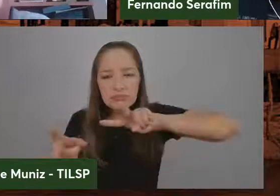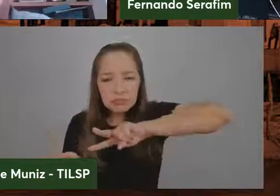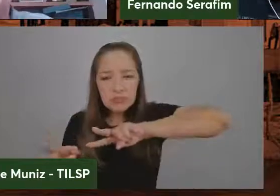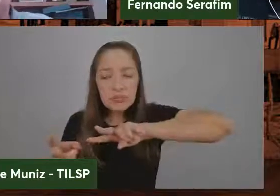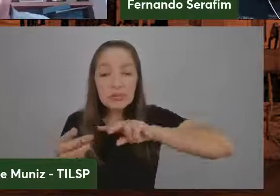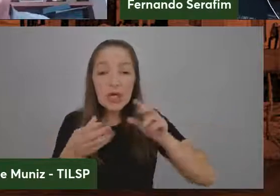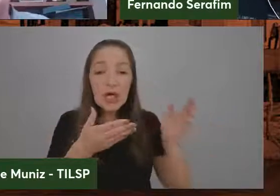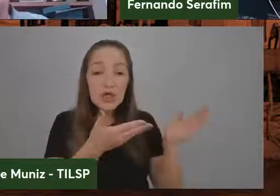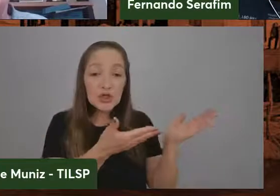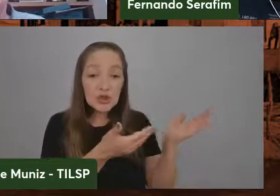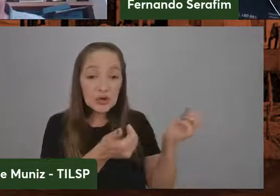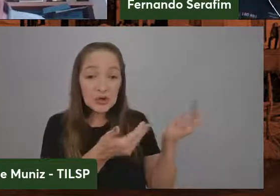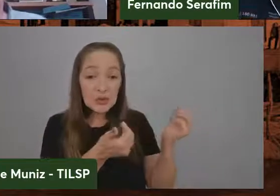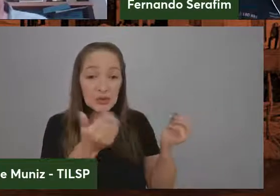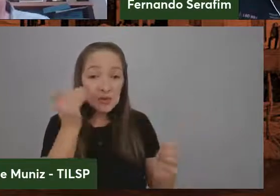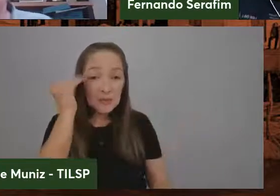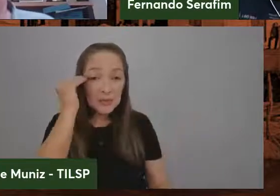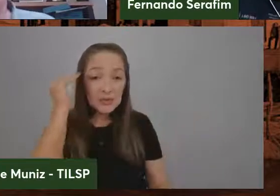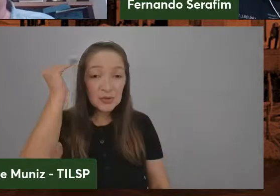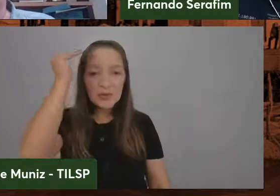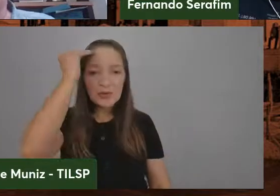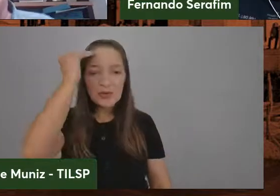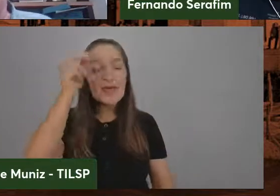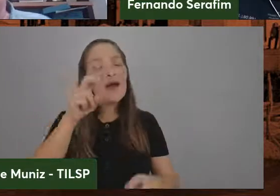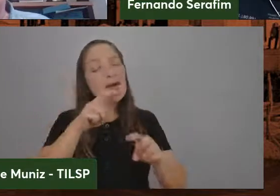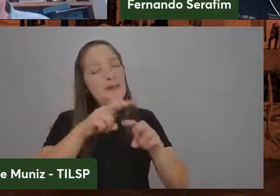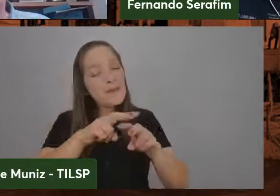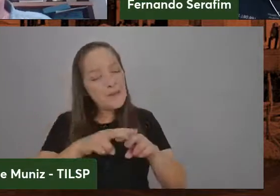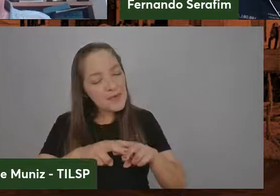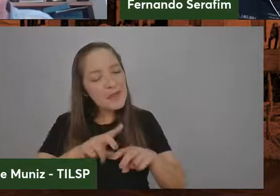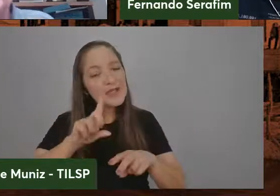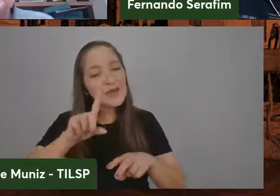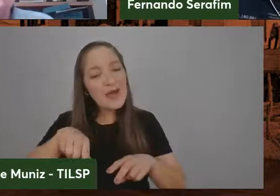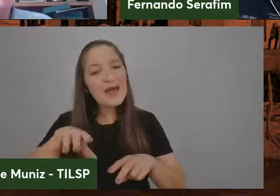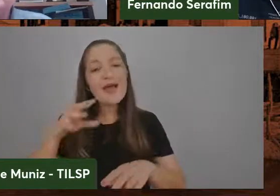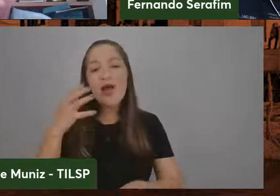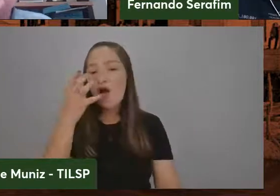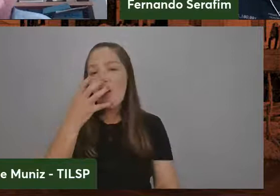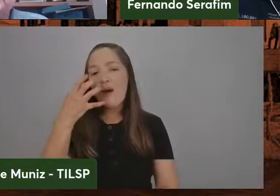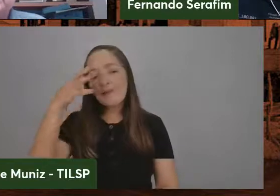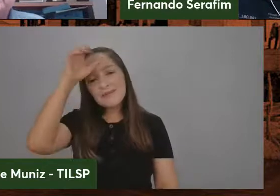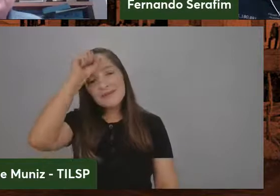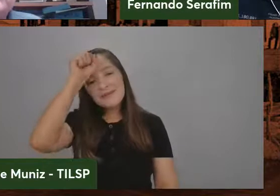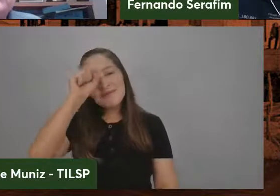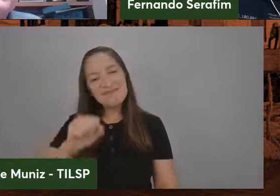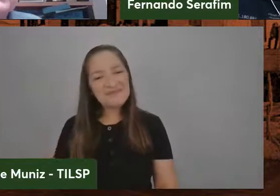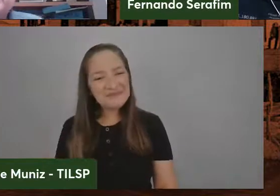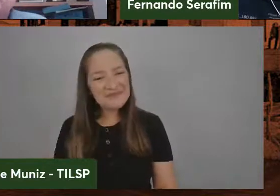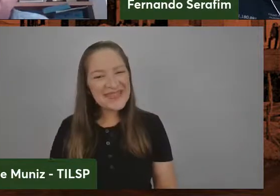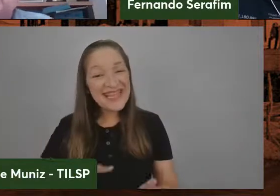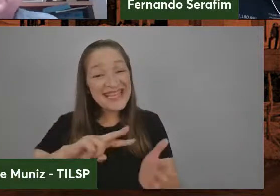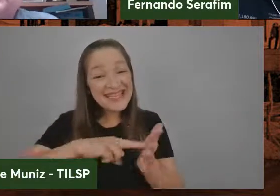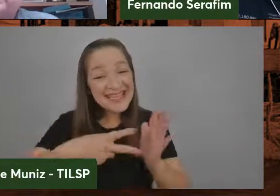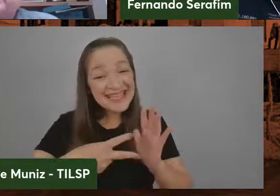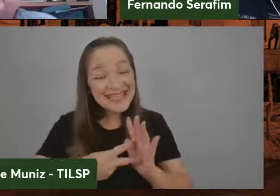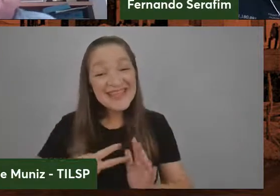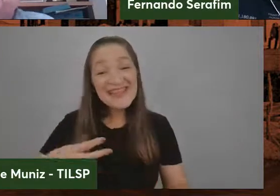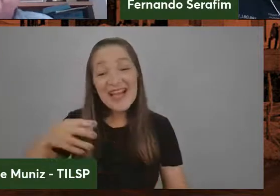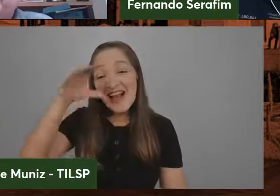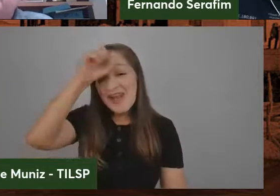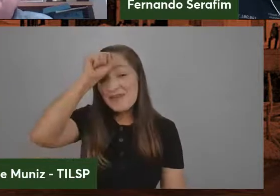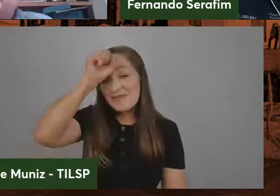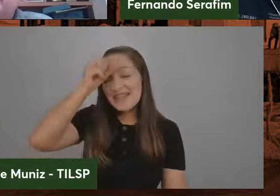um romance de formação, uhum. né? ou de aprendizagem. É a aprendizagem da vida, porque quando a gente lê o romance, a